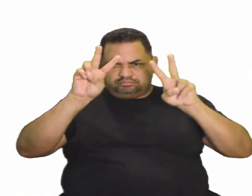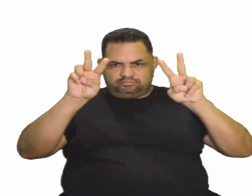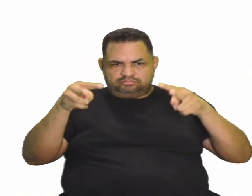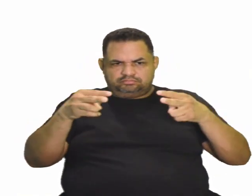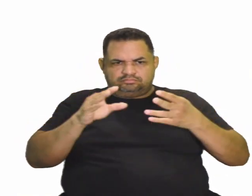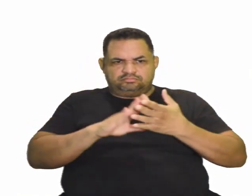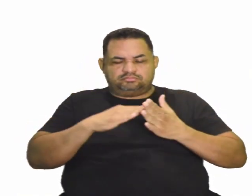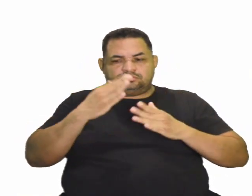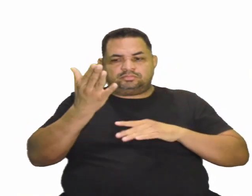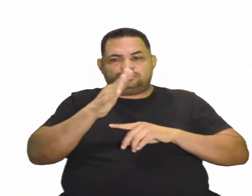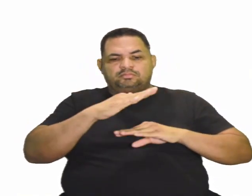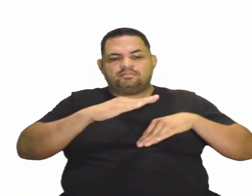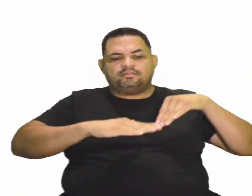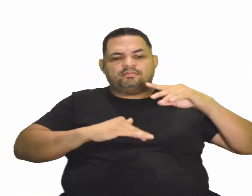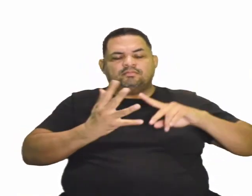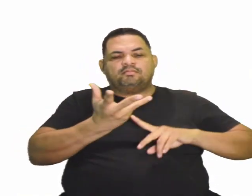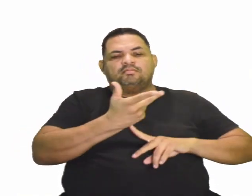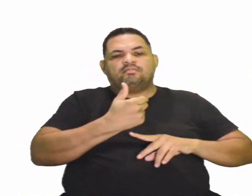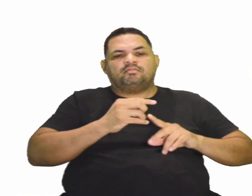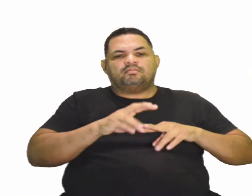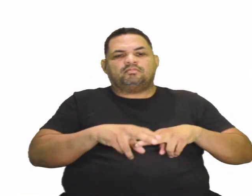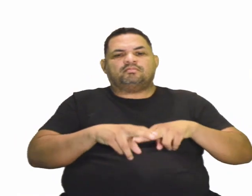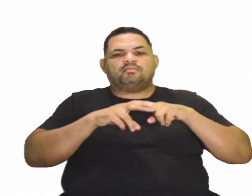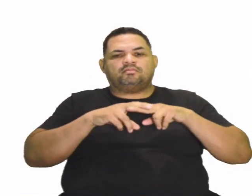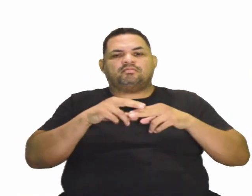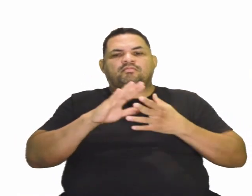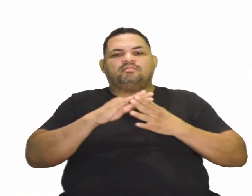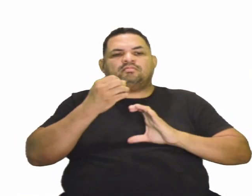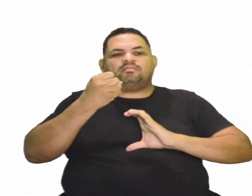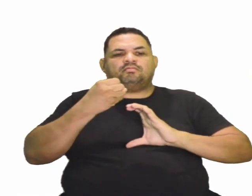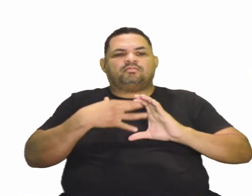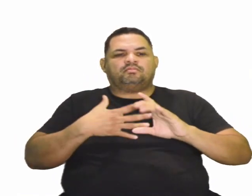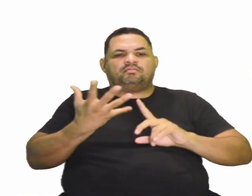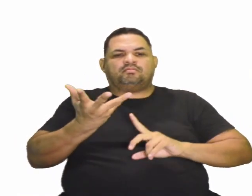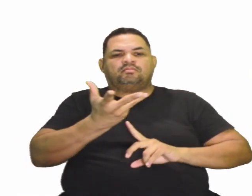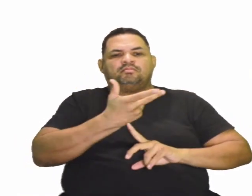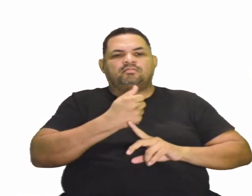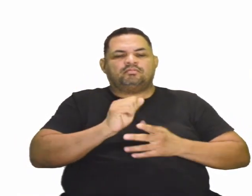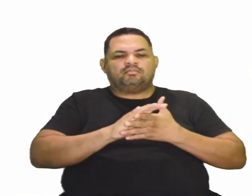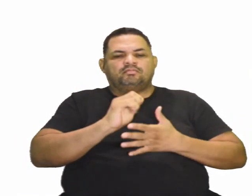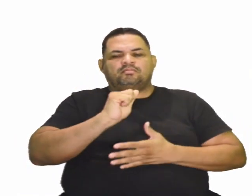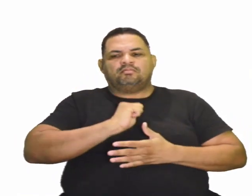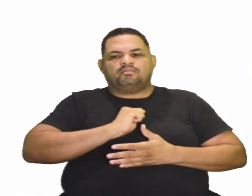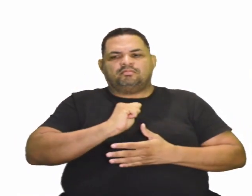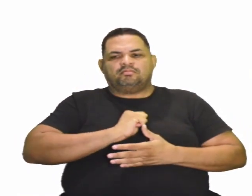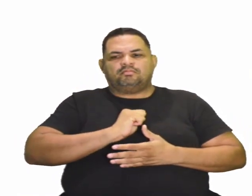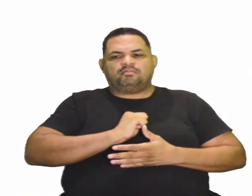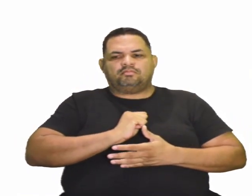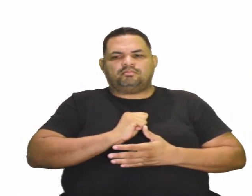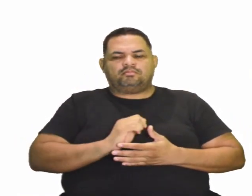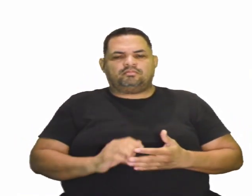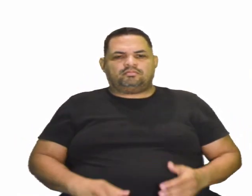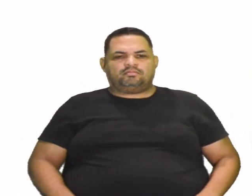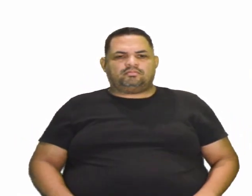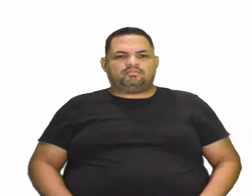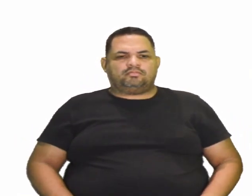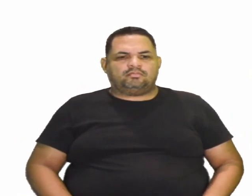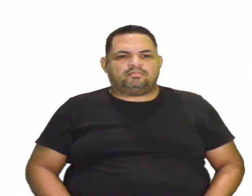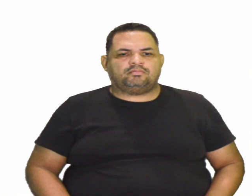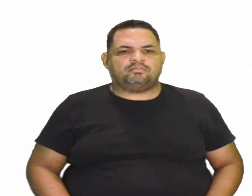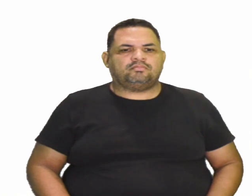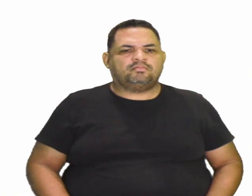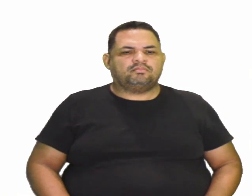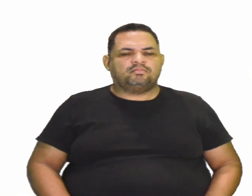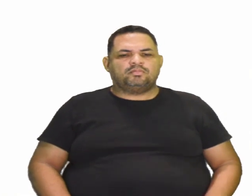desses artistas, por isso o motivo de caracterizar esta arte como antropocêntrica, né? Ou seja,